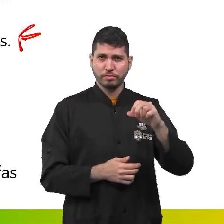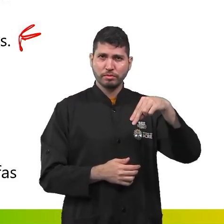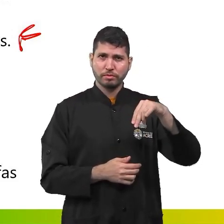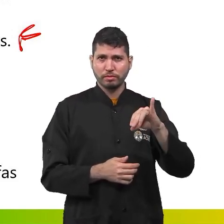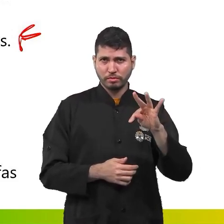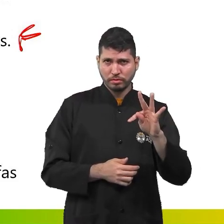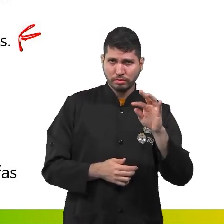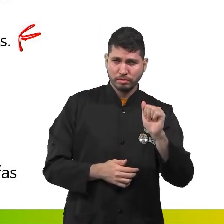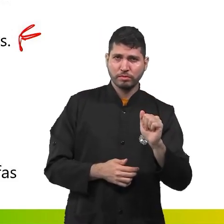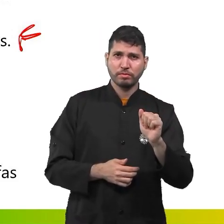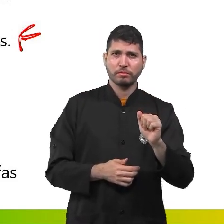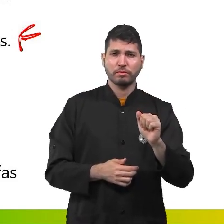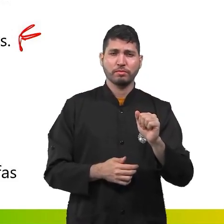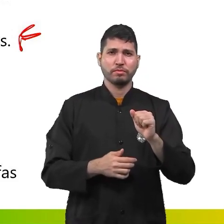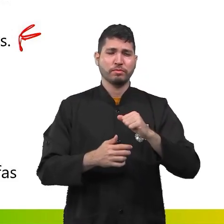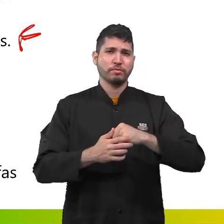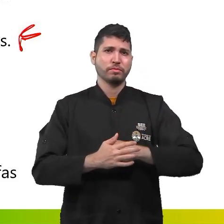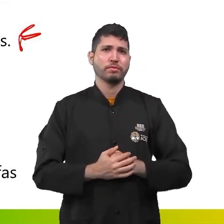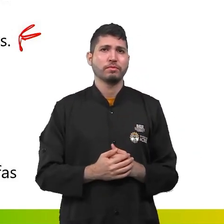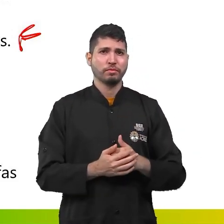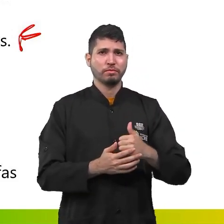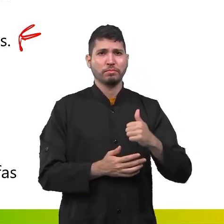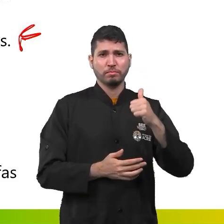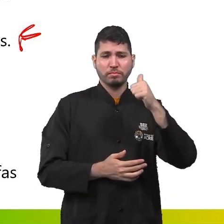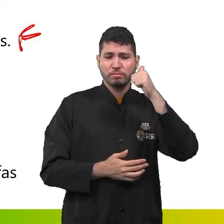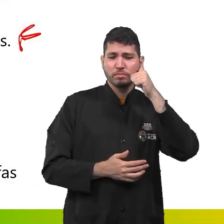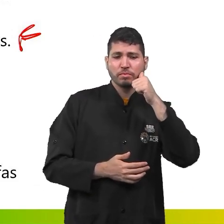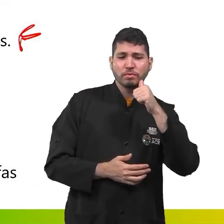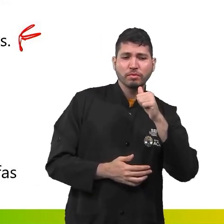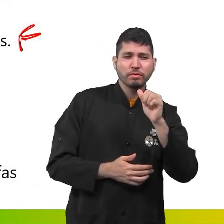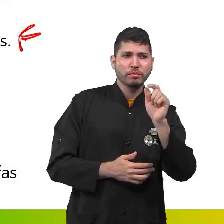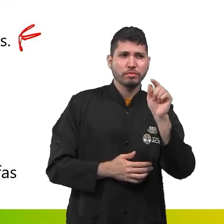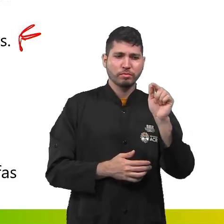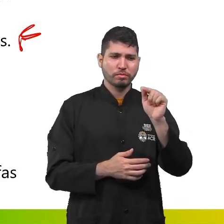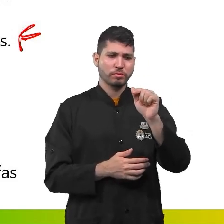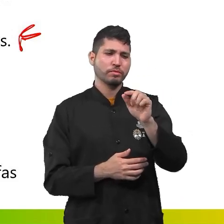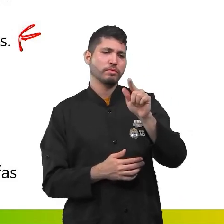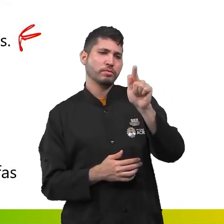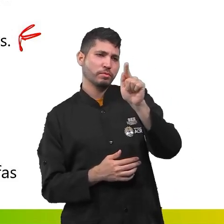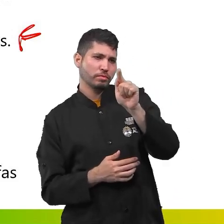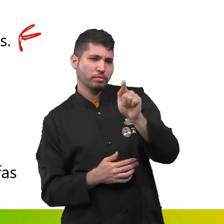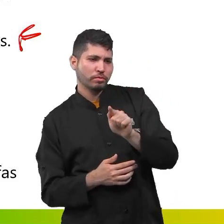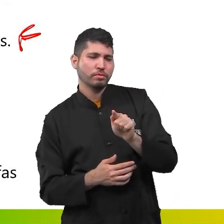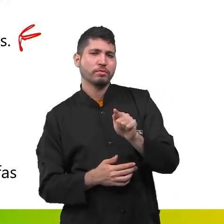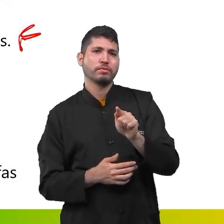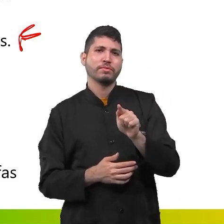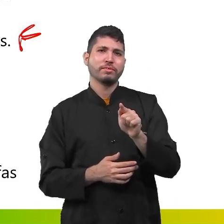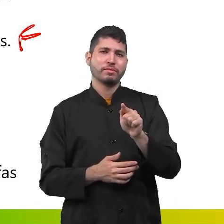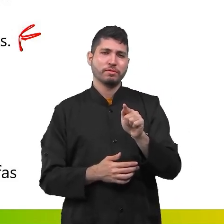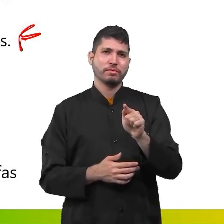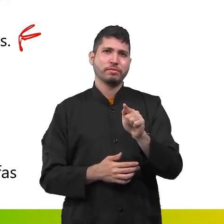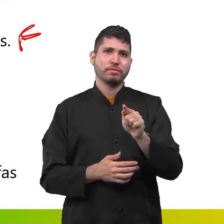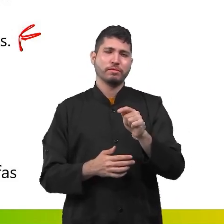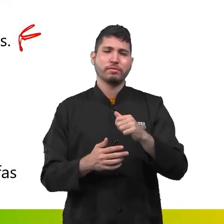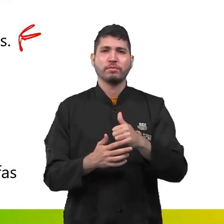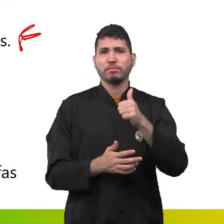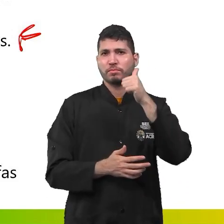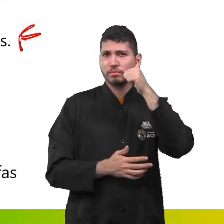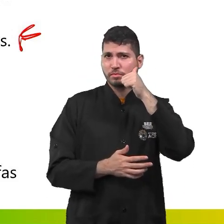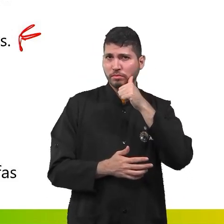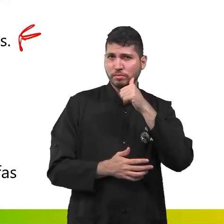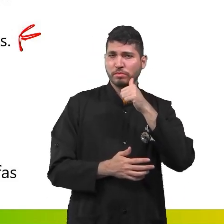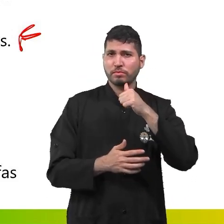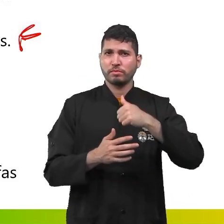Suzanita, esse mulheres não é falta de feminilidade, é o contrário. Mulher, ela tem muita